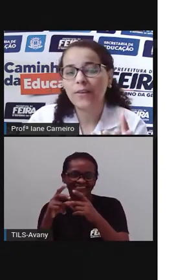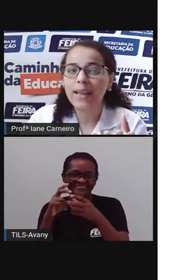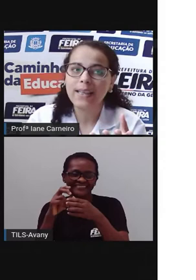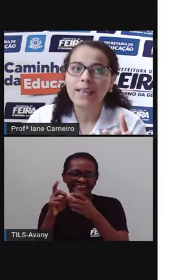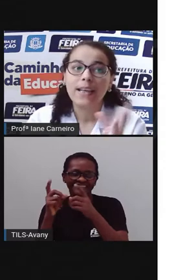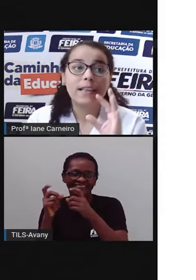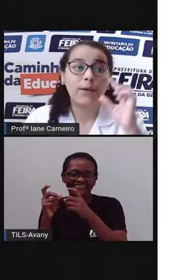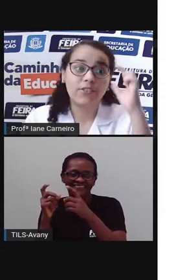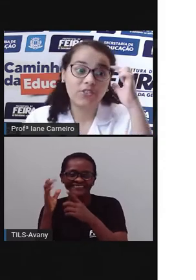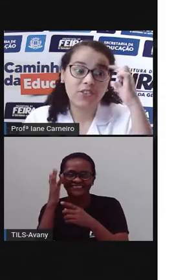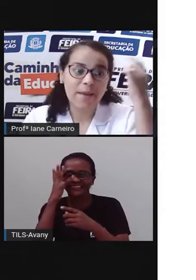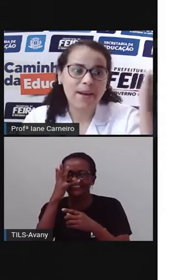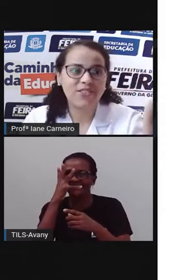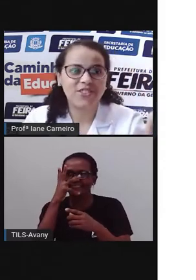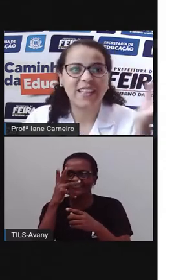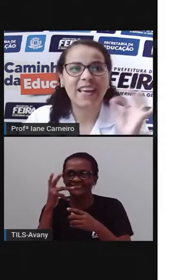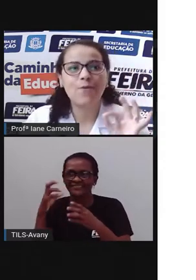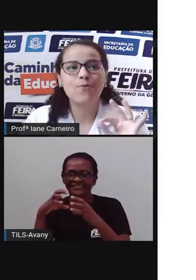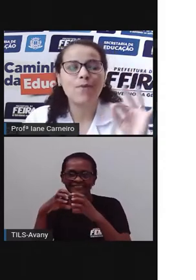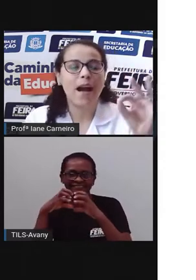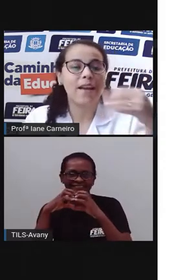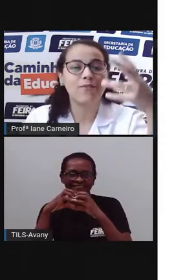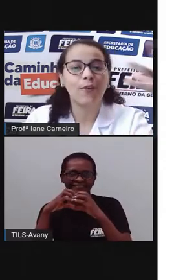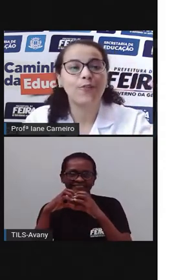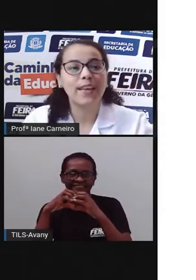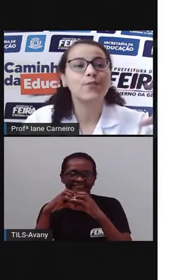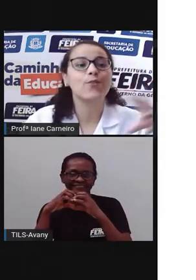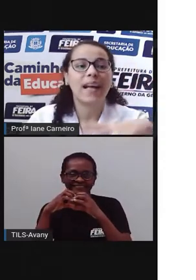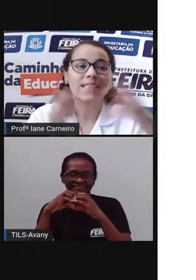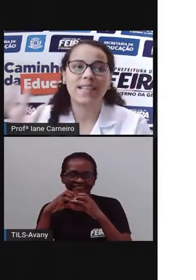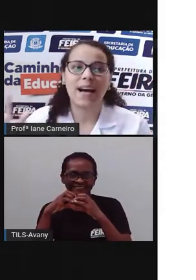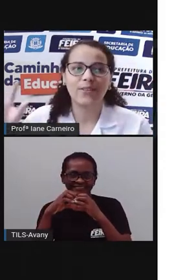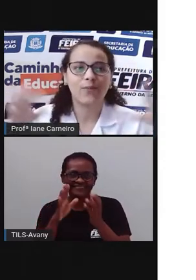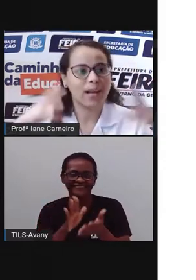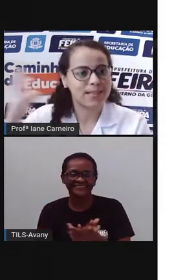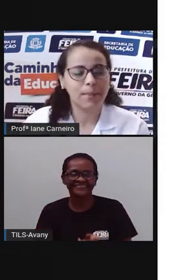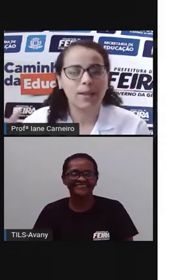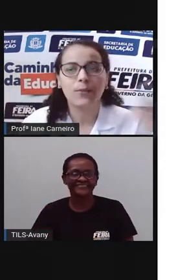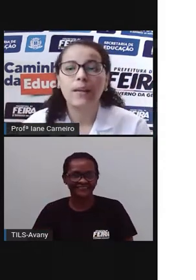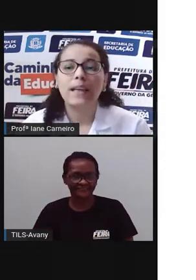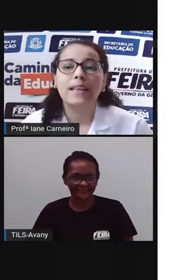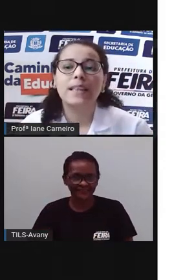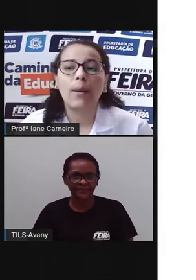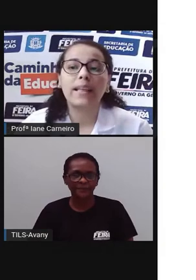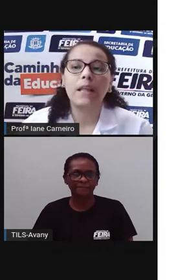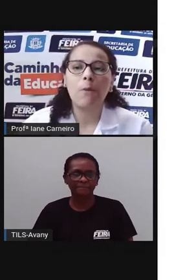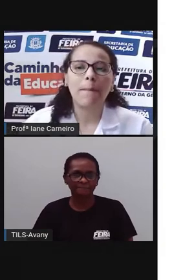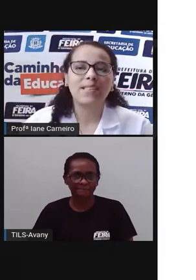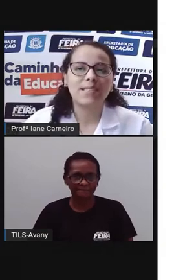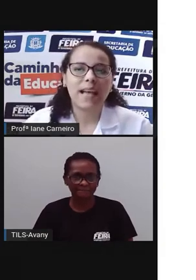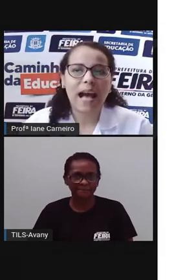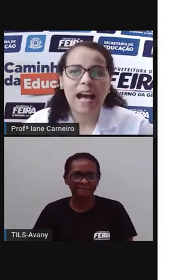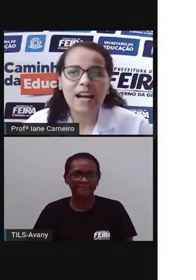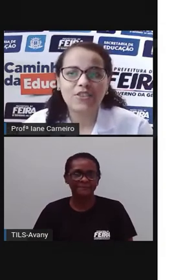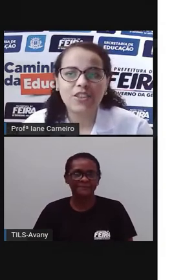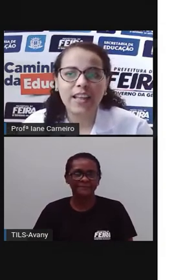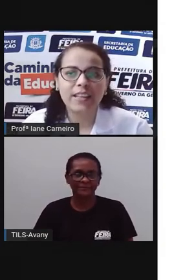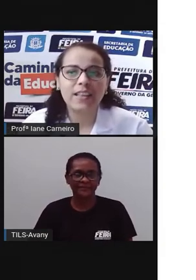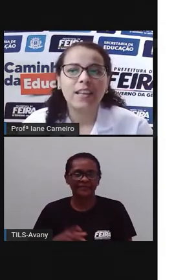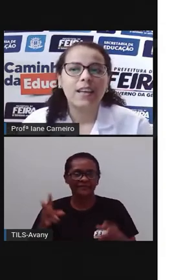estão ali então a gente já imagina que é um envolvendo o casal né no caso também então aqui tem uma